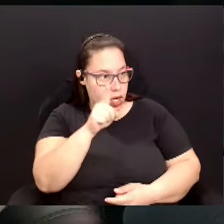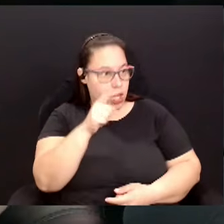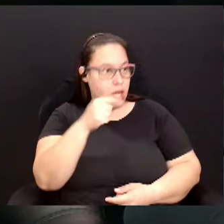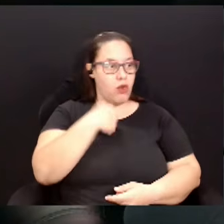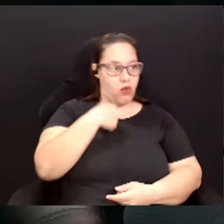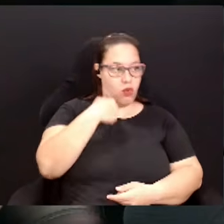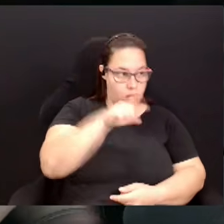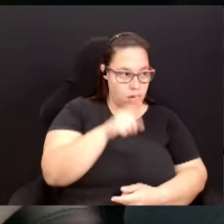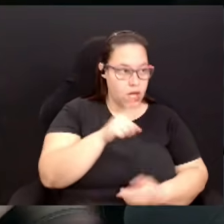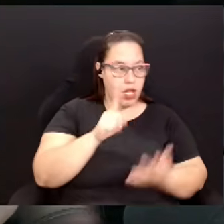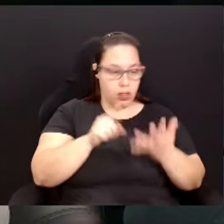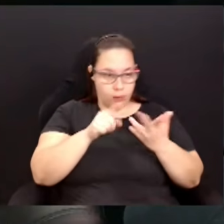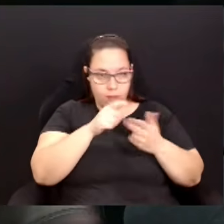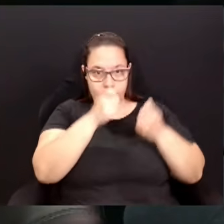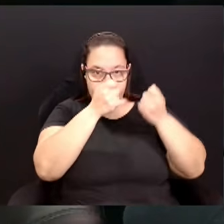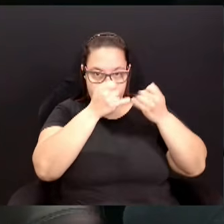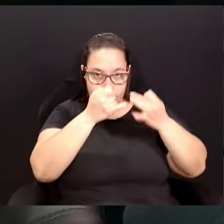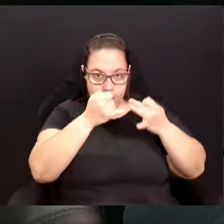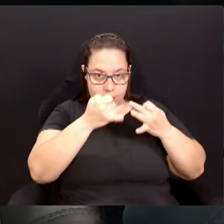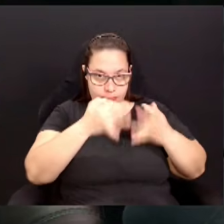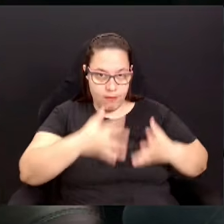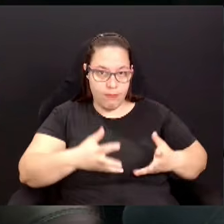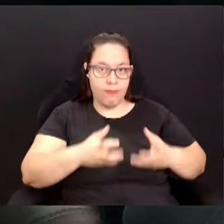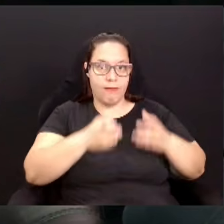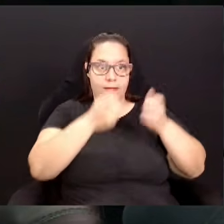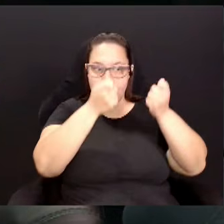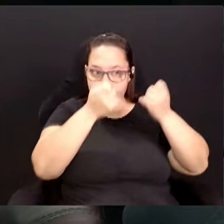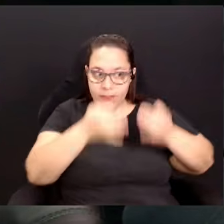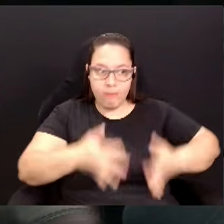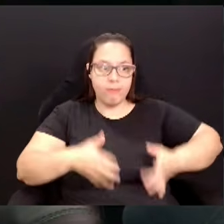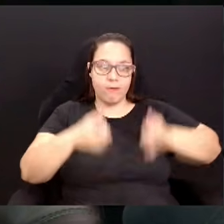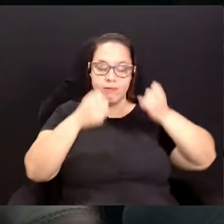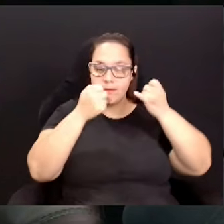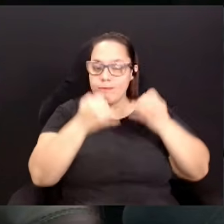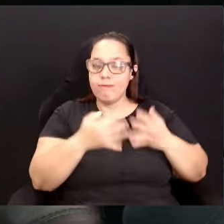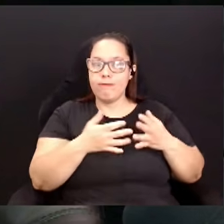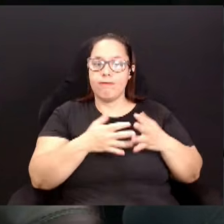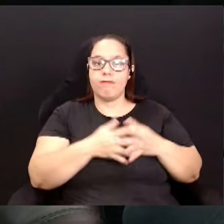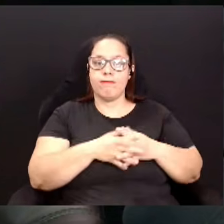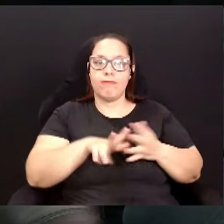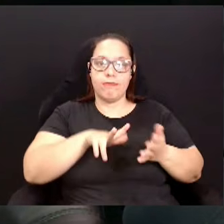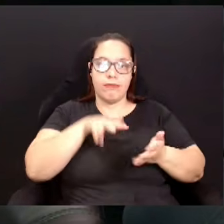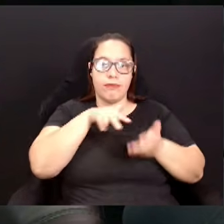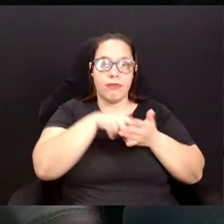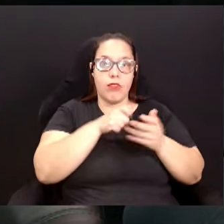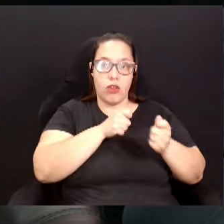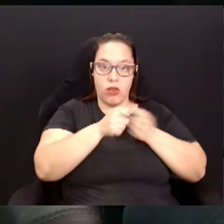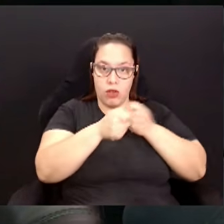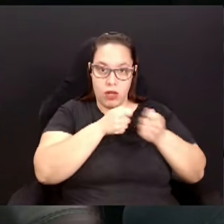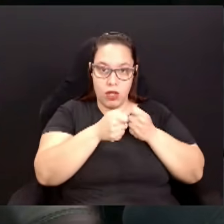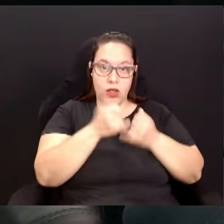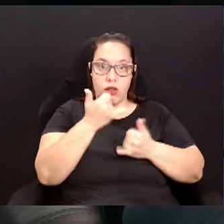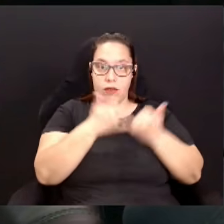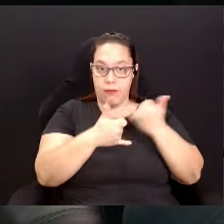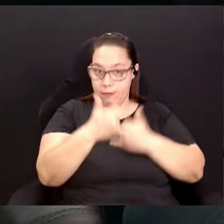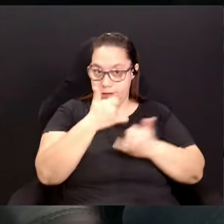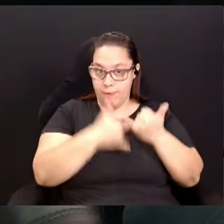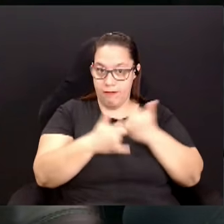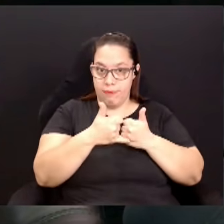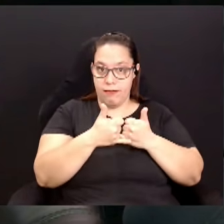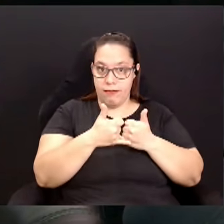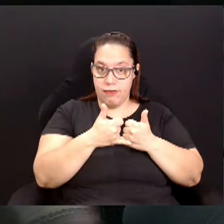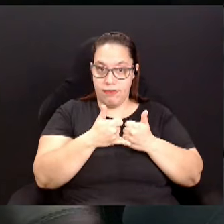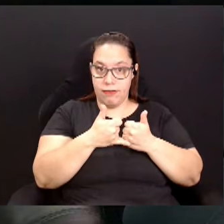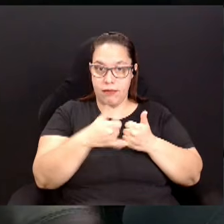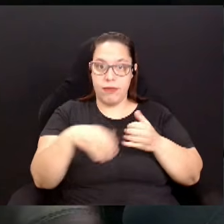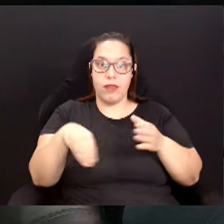e desenvolve, né, ela desenrola. É como se ela estivesse com o controle de um brinquedo, e eu vou querer entrar naquele brinquedo. Pensa